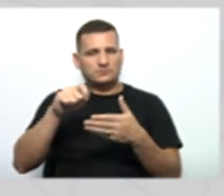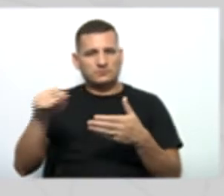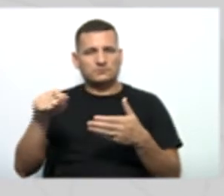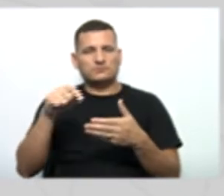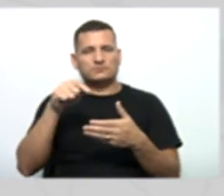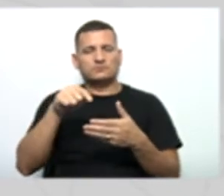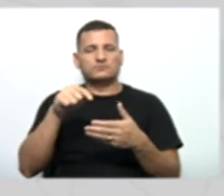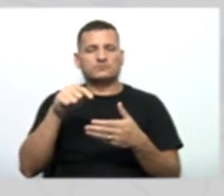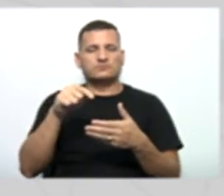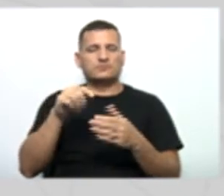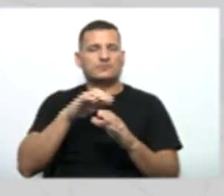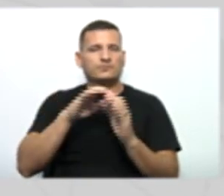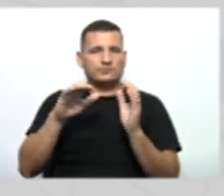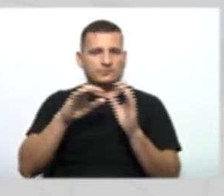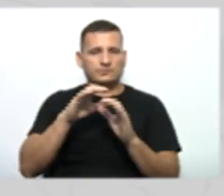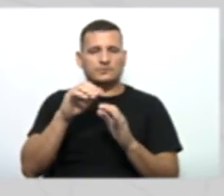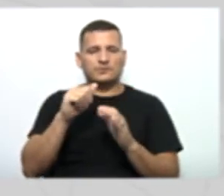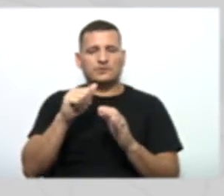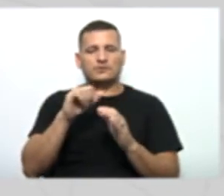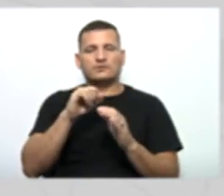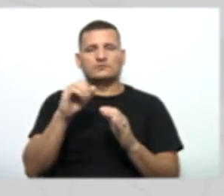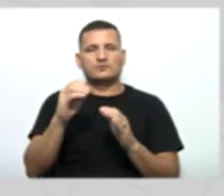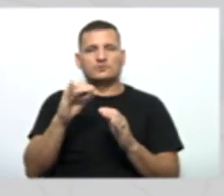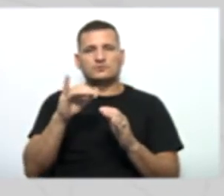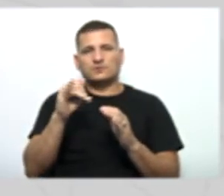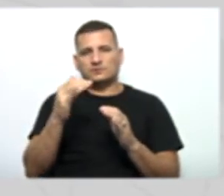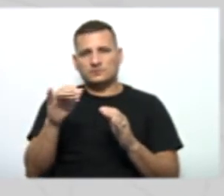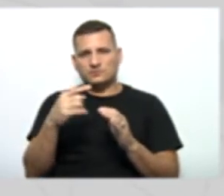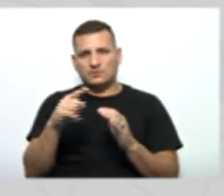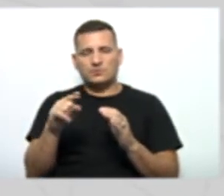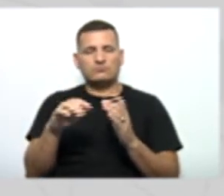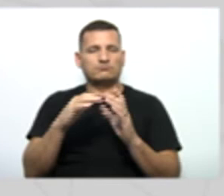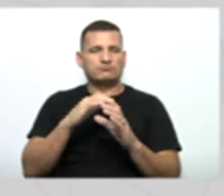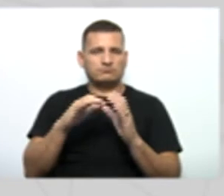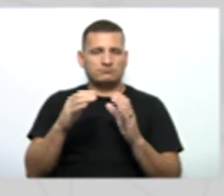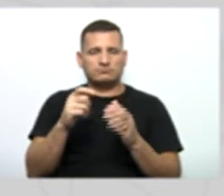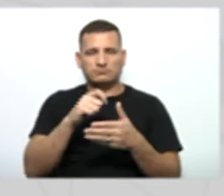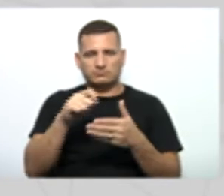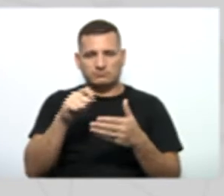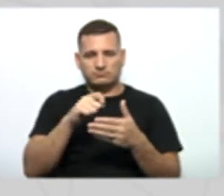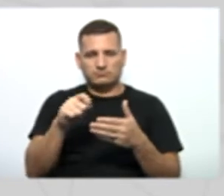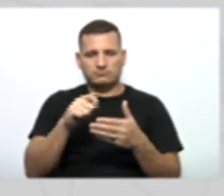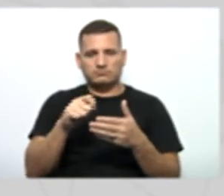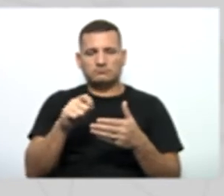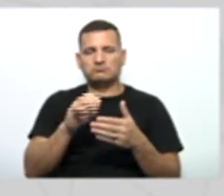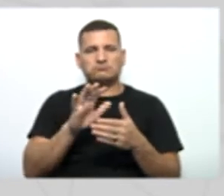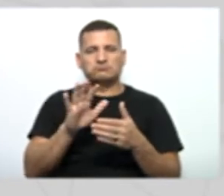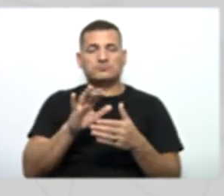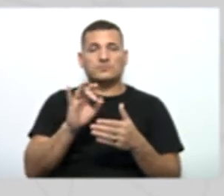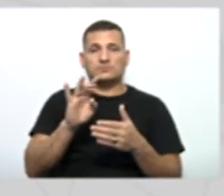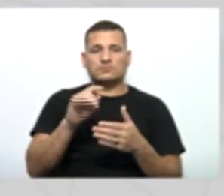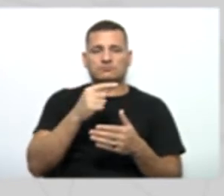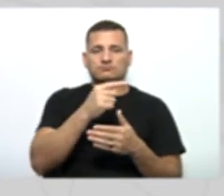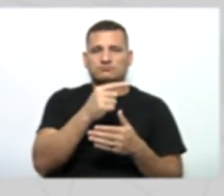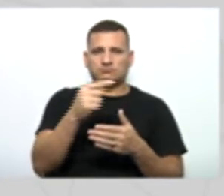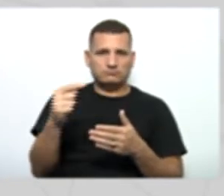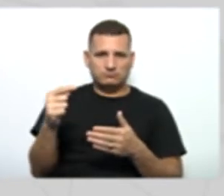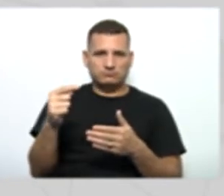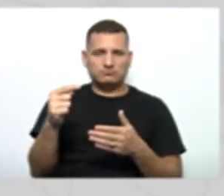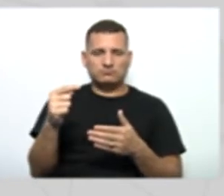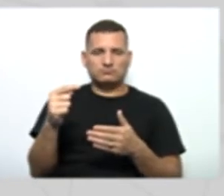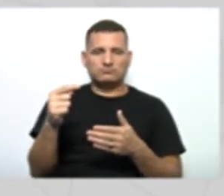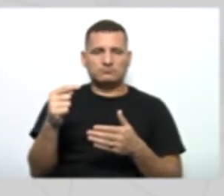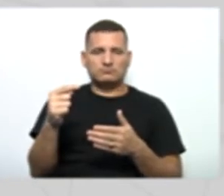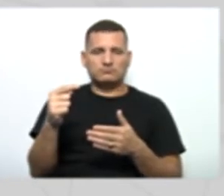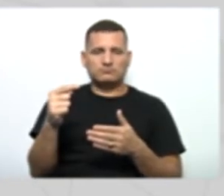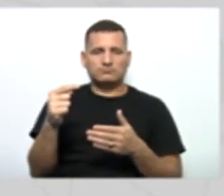uma agregação. Não, ó. Se você utilizar essa simbologia, que é uma linha, certo? Um traço